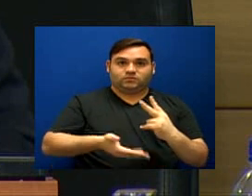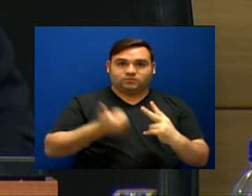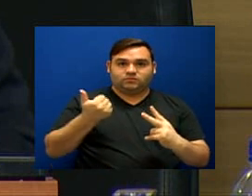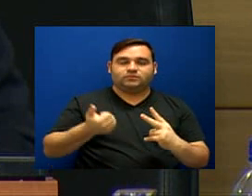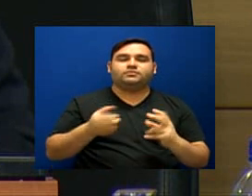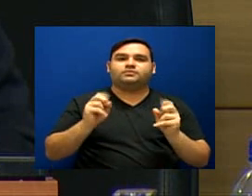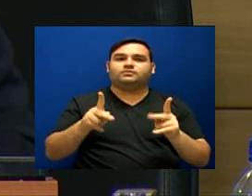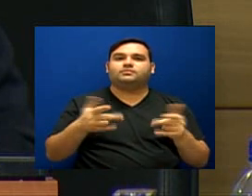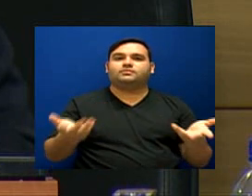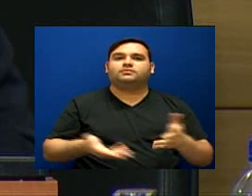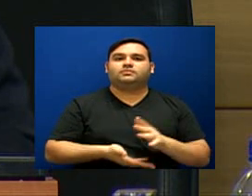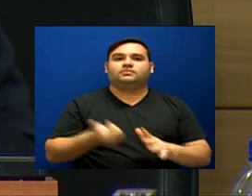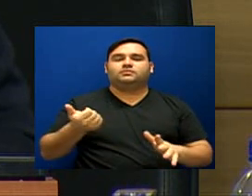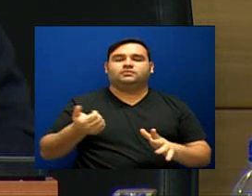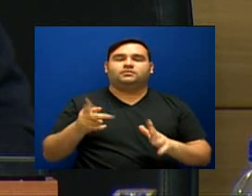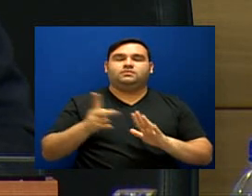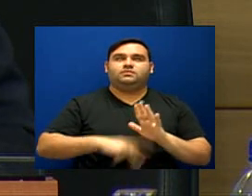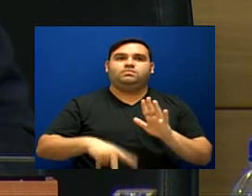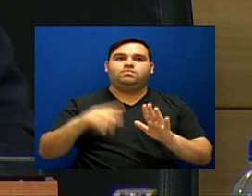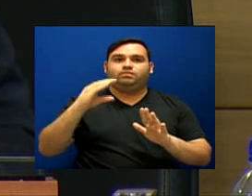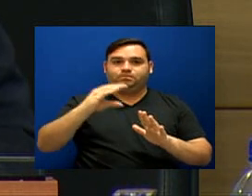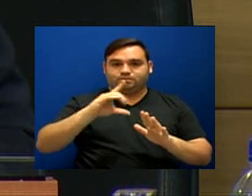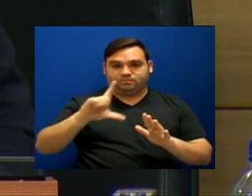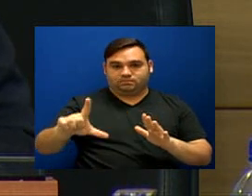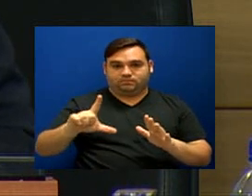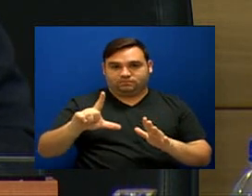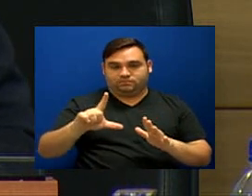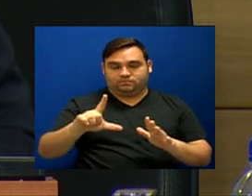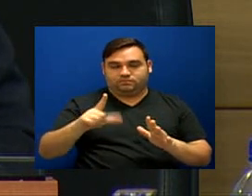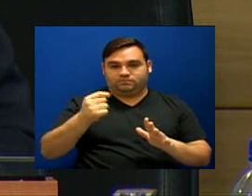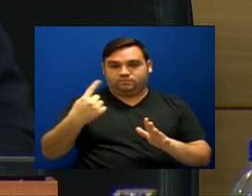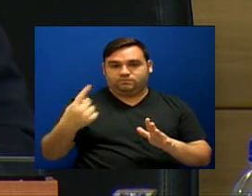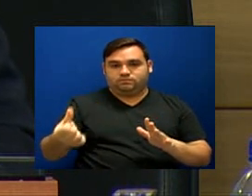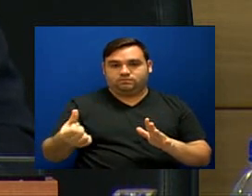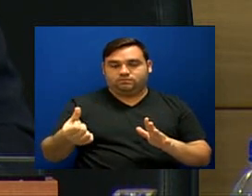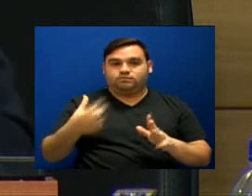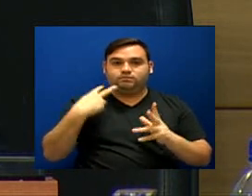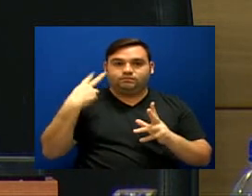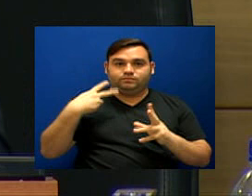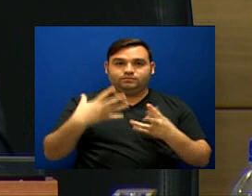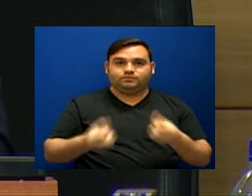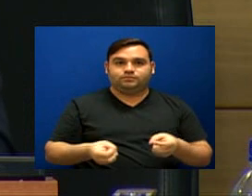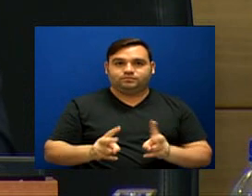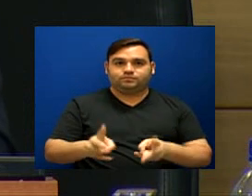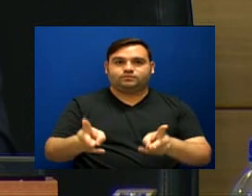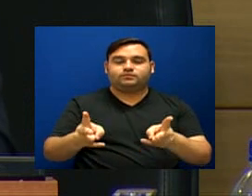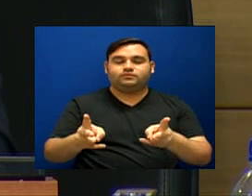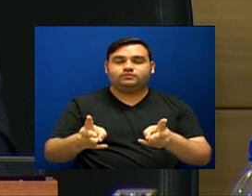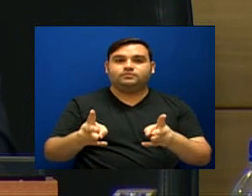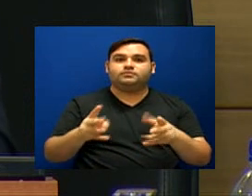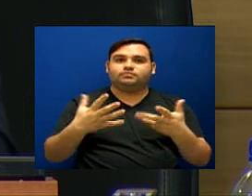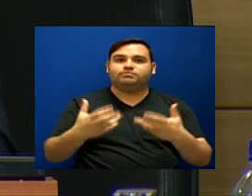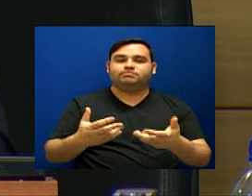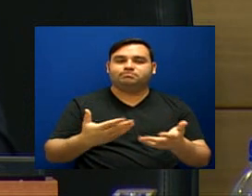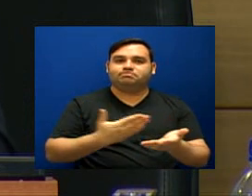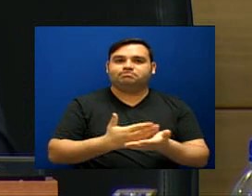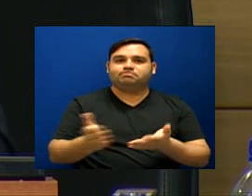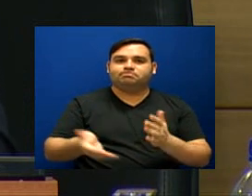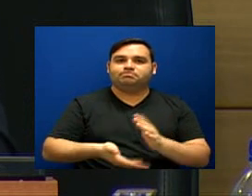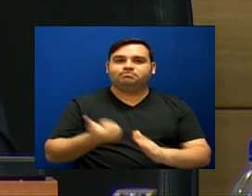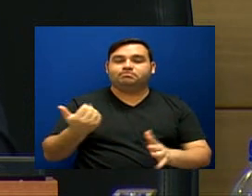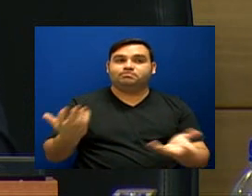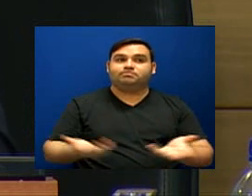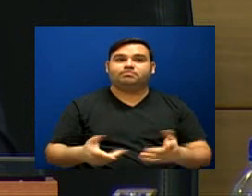eu coloco em votação a retirada do projeto do vereador Carlos Leite 2 de 2016. Os vereadores que concordam permaneçam como estão, está retirado.